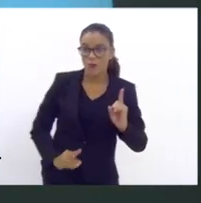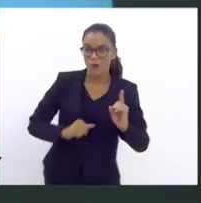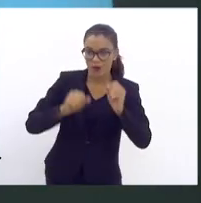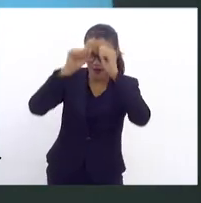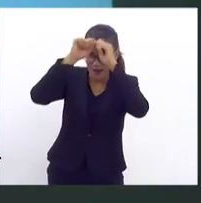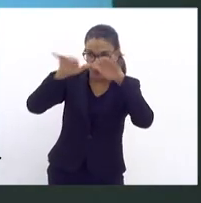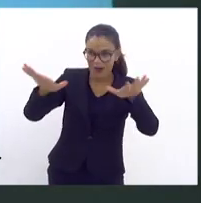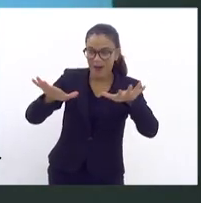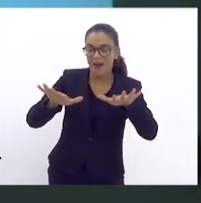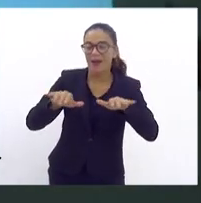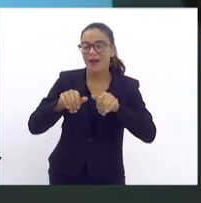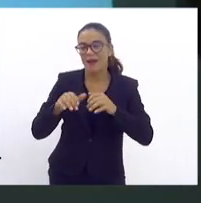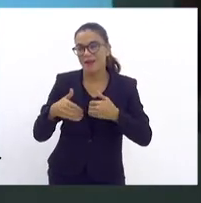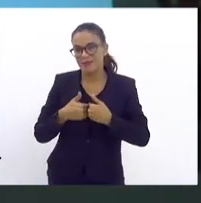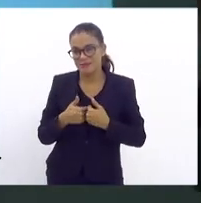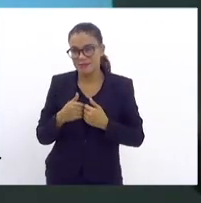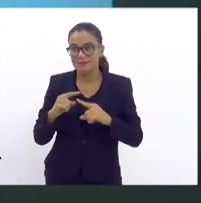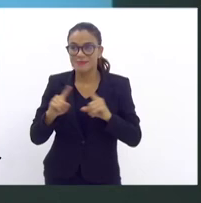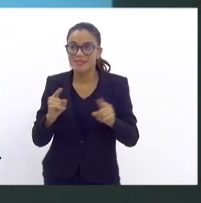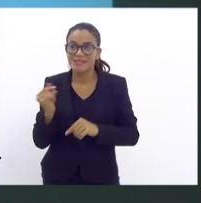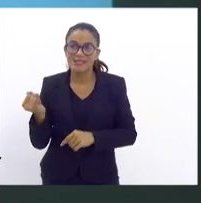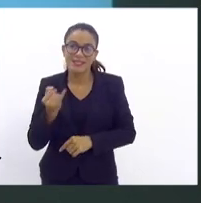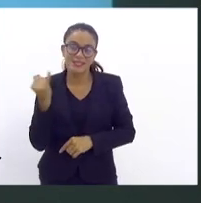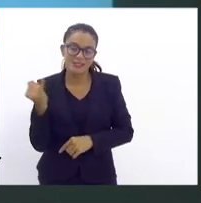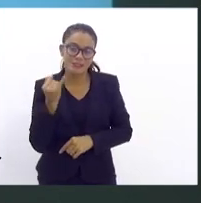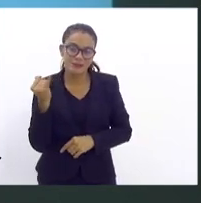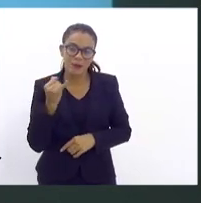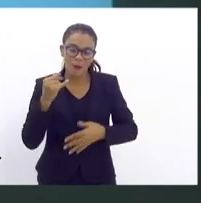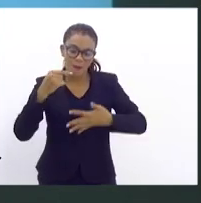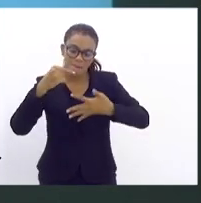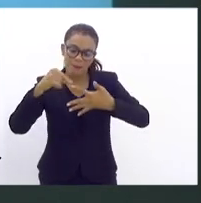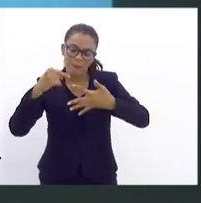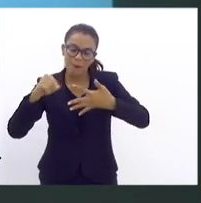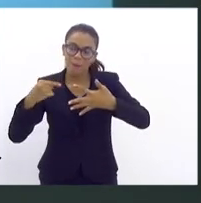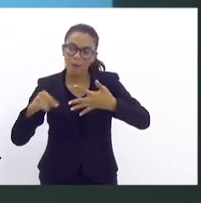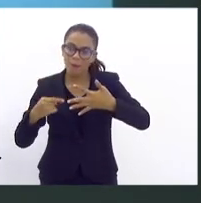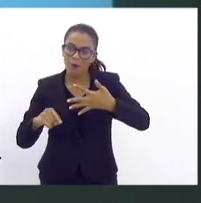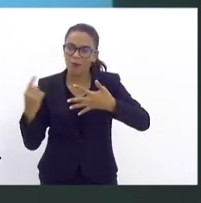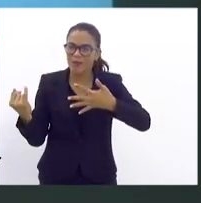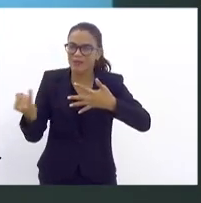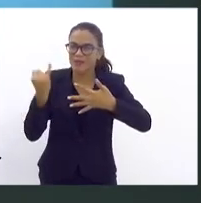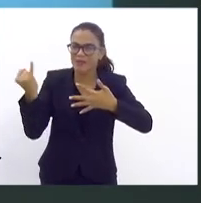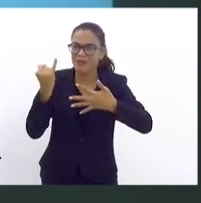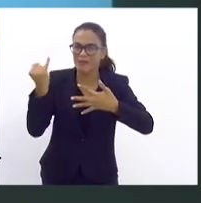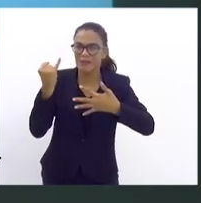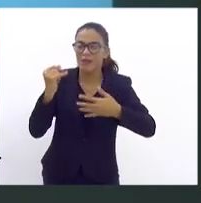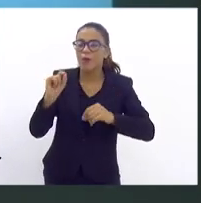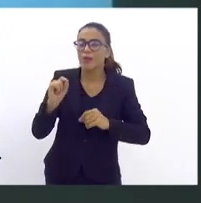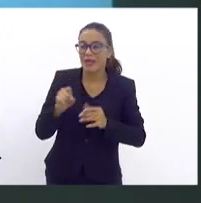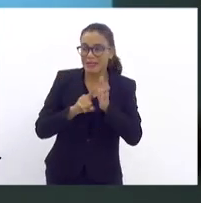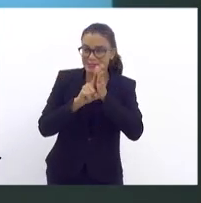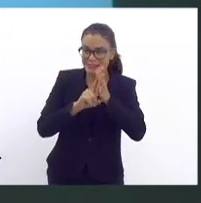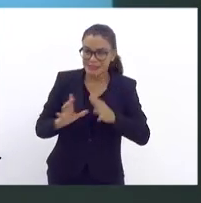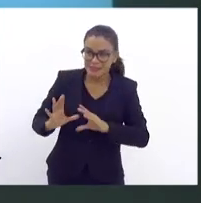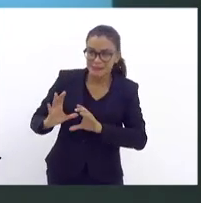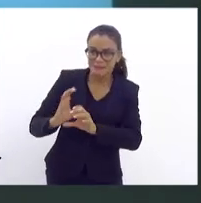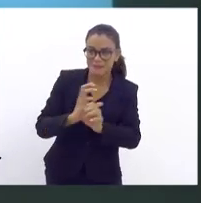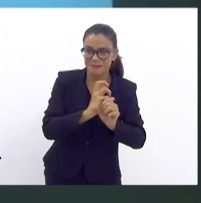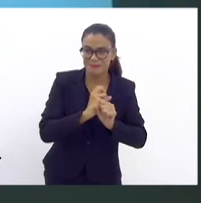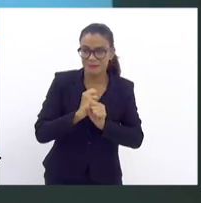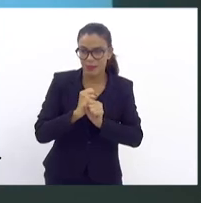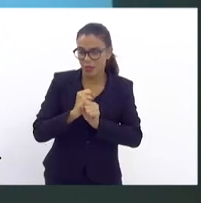36 só que é importante relevante dessa pesquisa essa pesquisa ela não traz dados reais